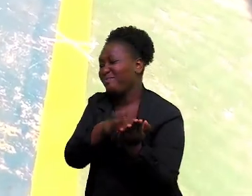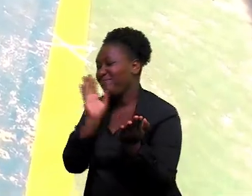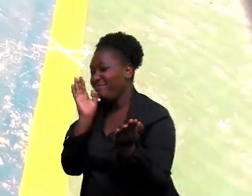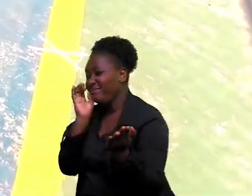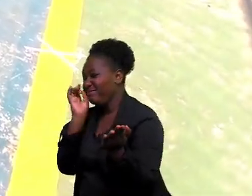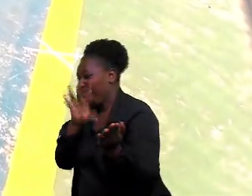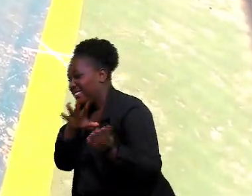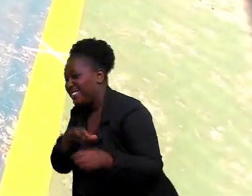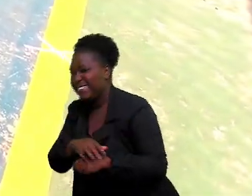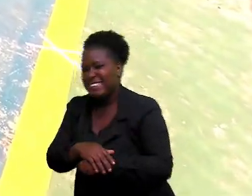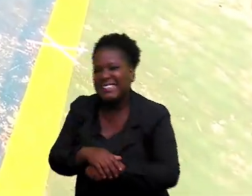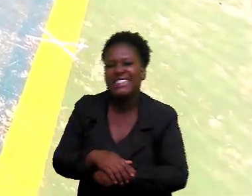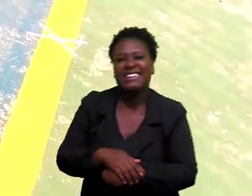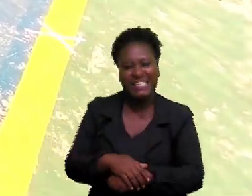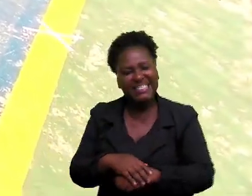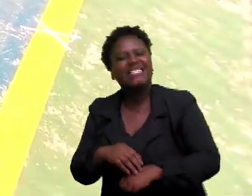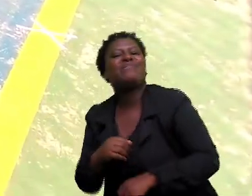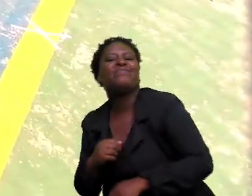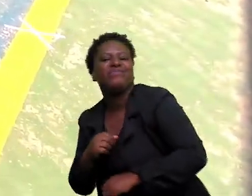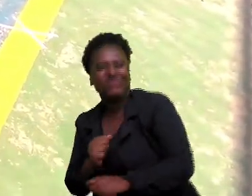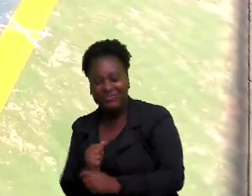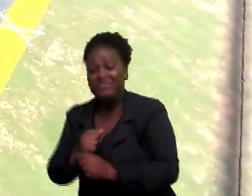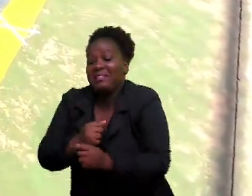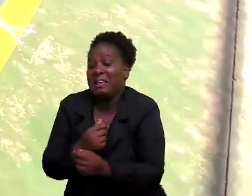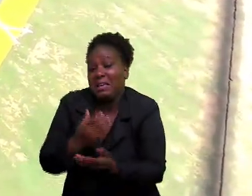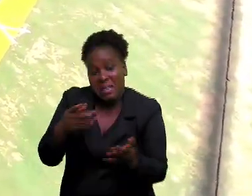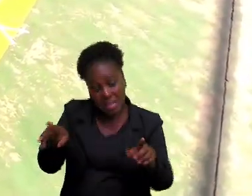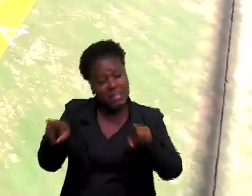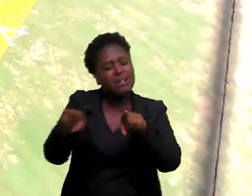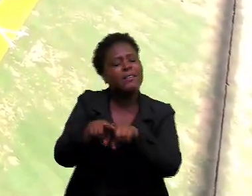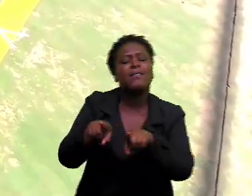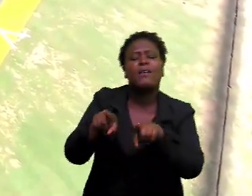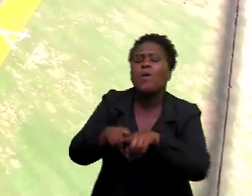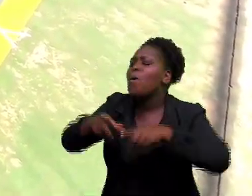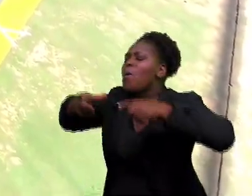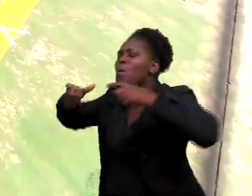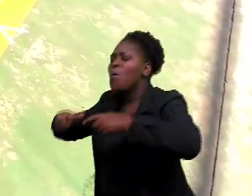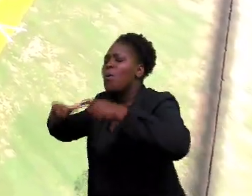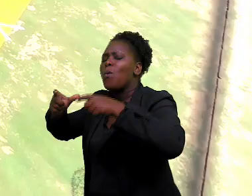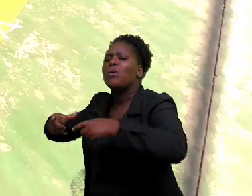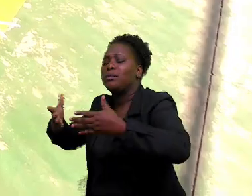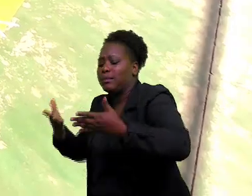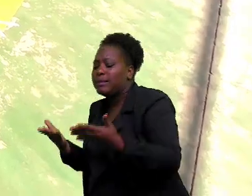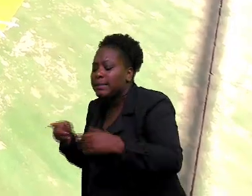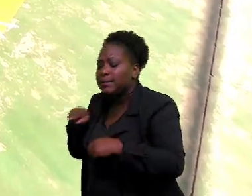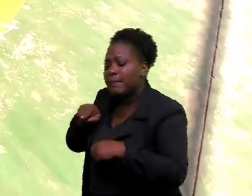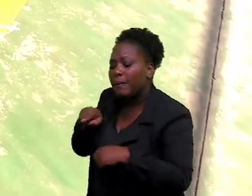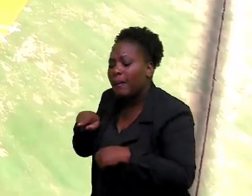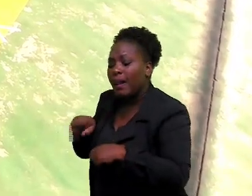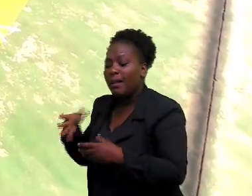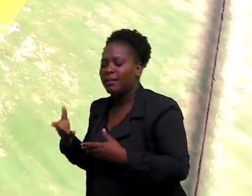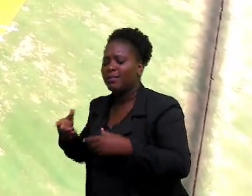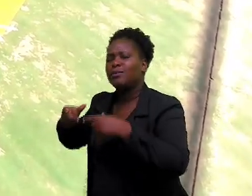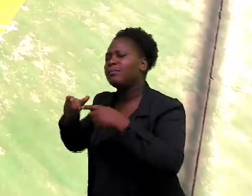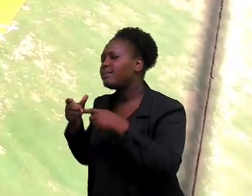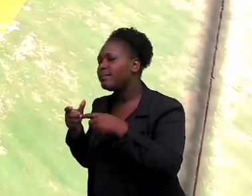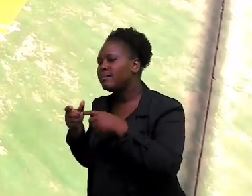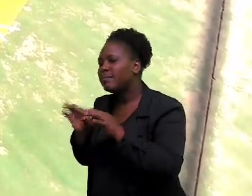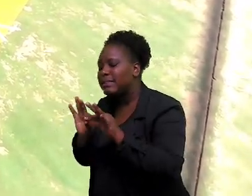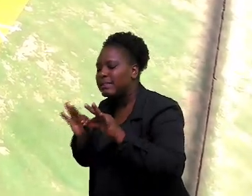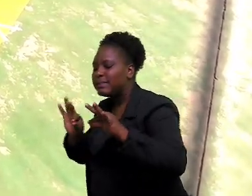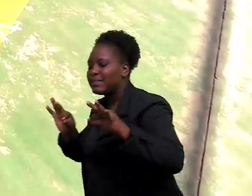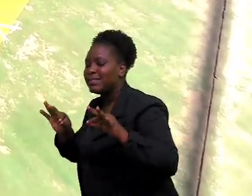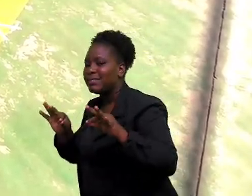Naquela vila, quem dorme é o leão. Hoje à noite, naquela